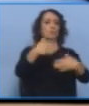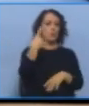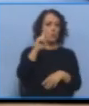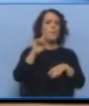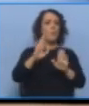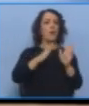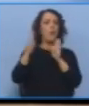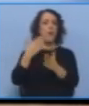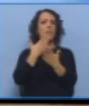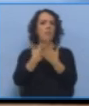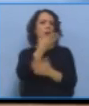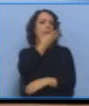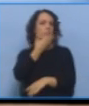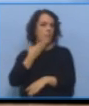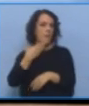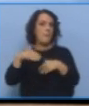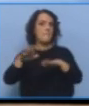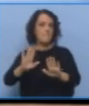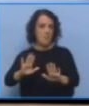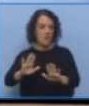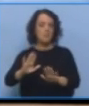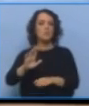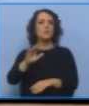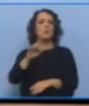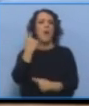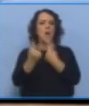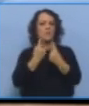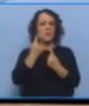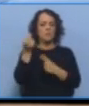com facilidade. Mas em todos os momentos elas questionam-se,